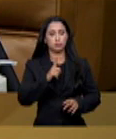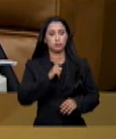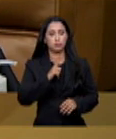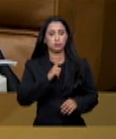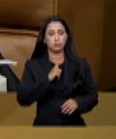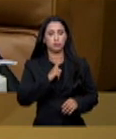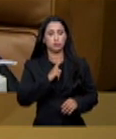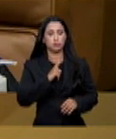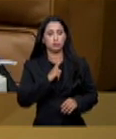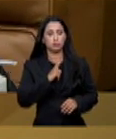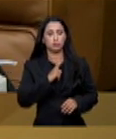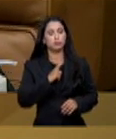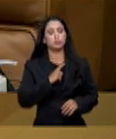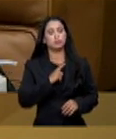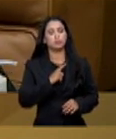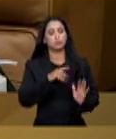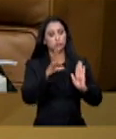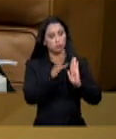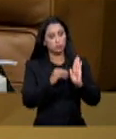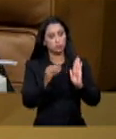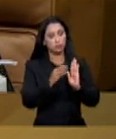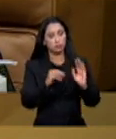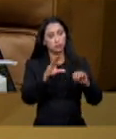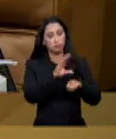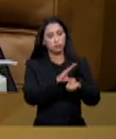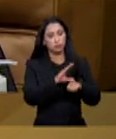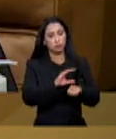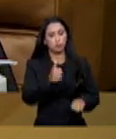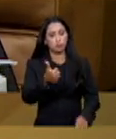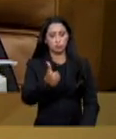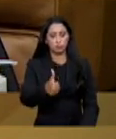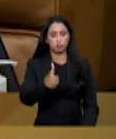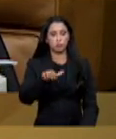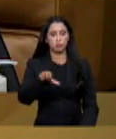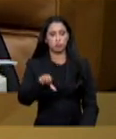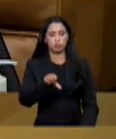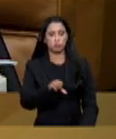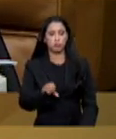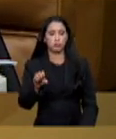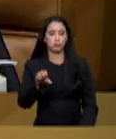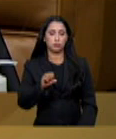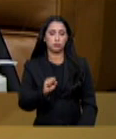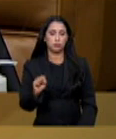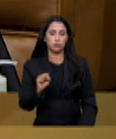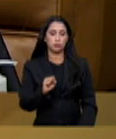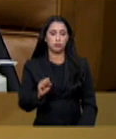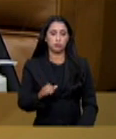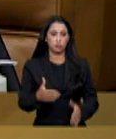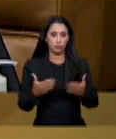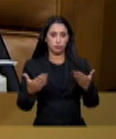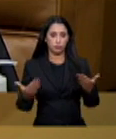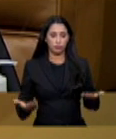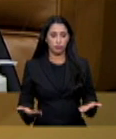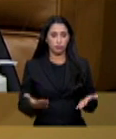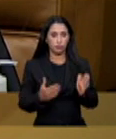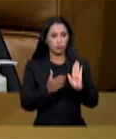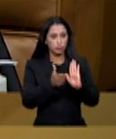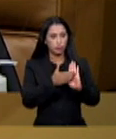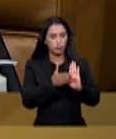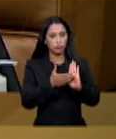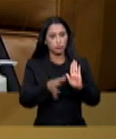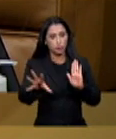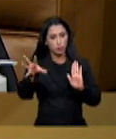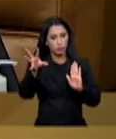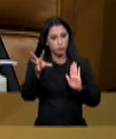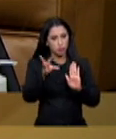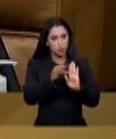do modelo adotado pela Constituição Federal de 1988 e, portanto, está nessas premissas uma